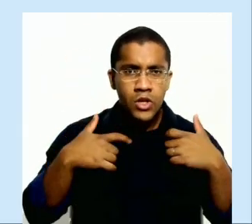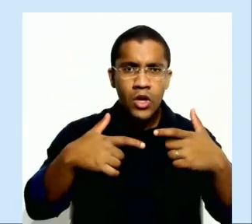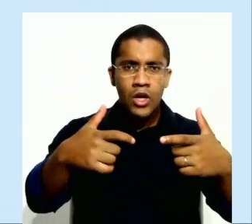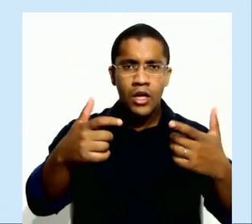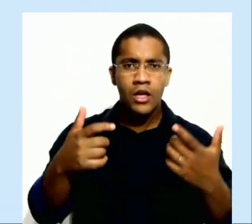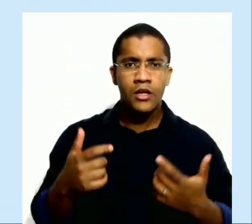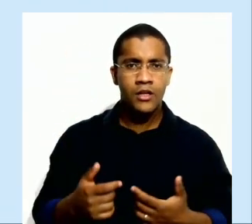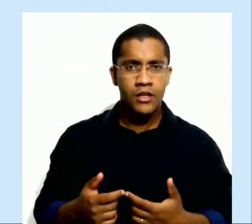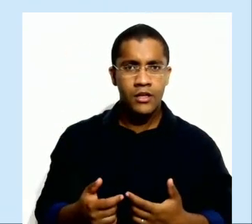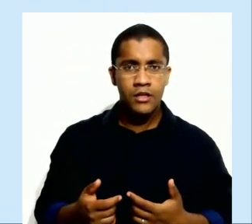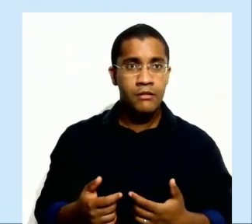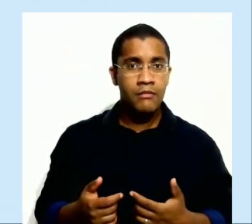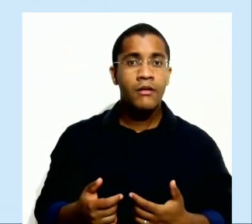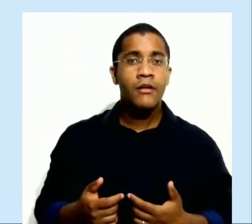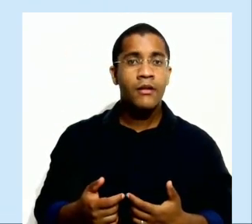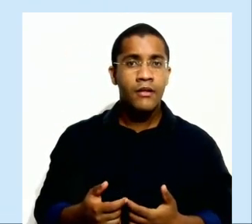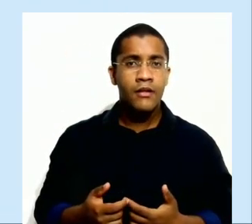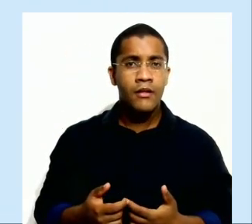tempos.